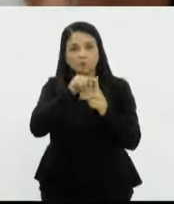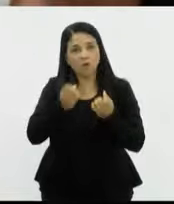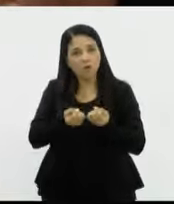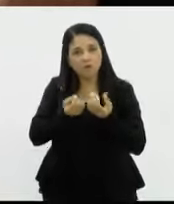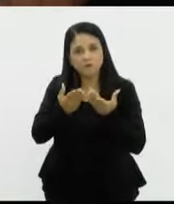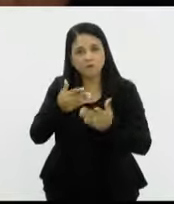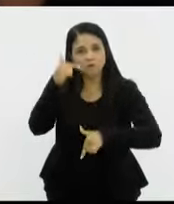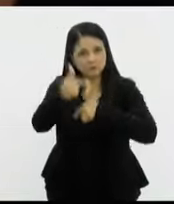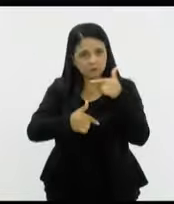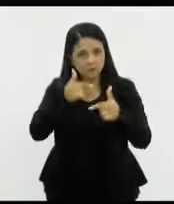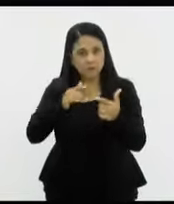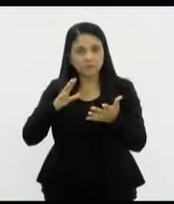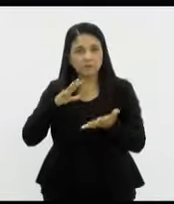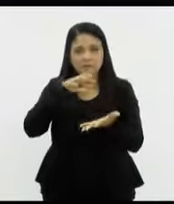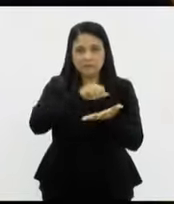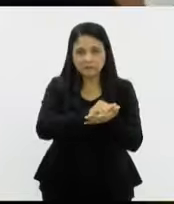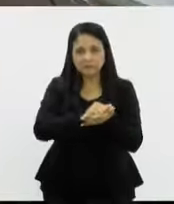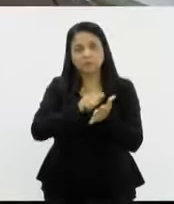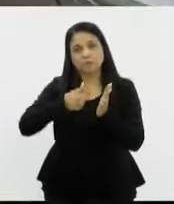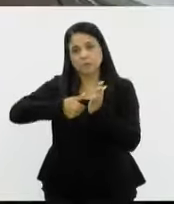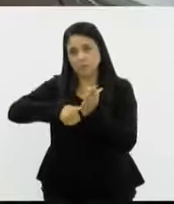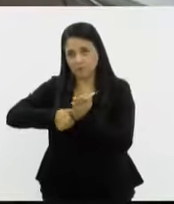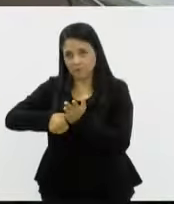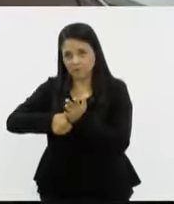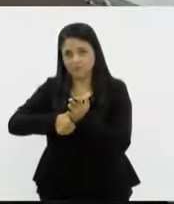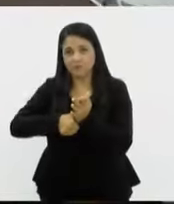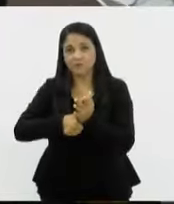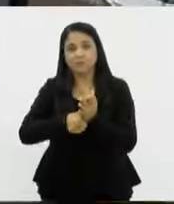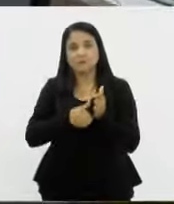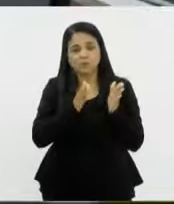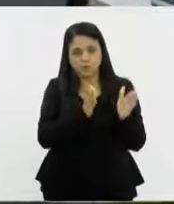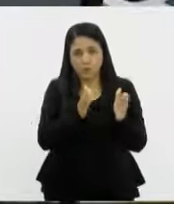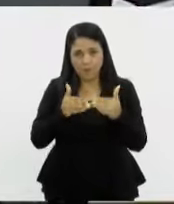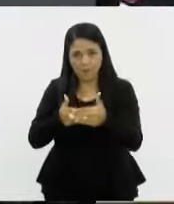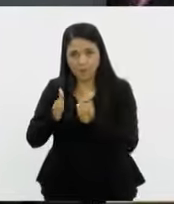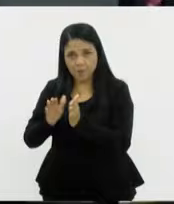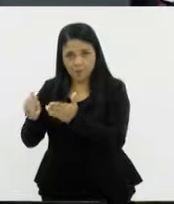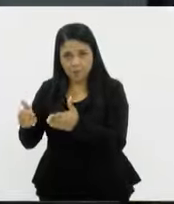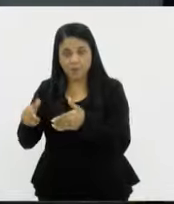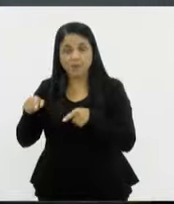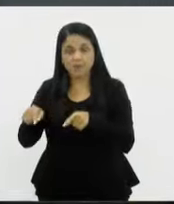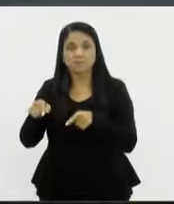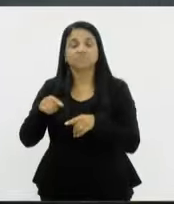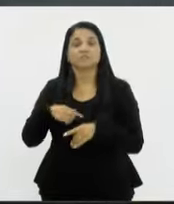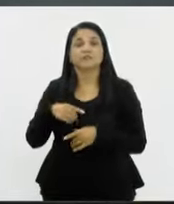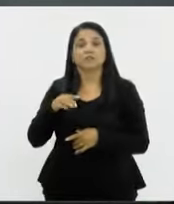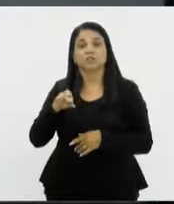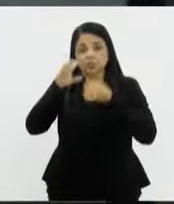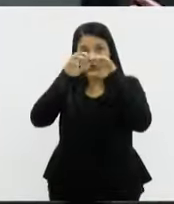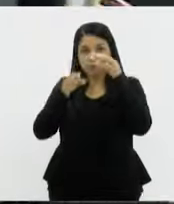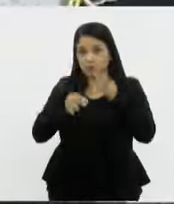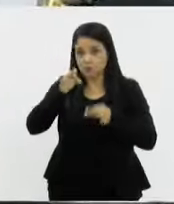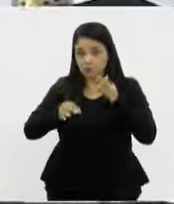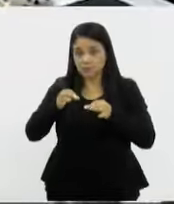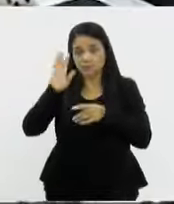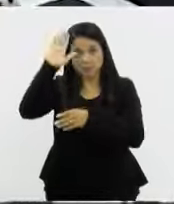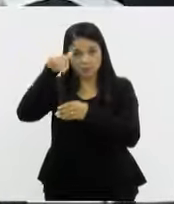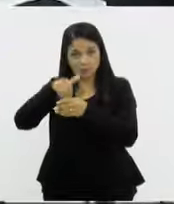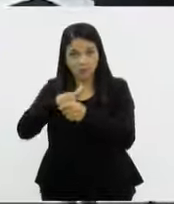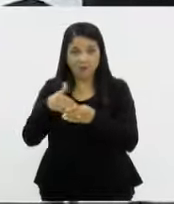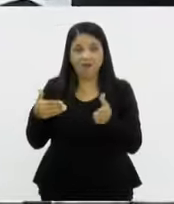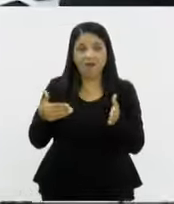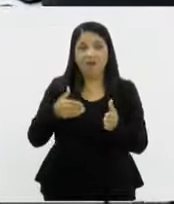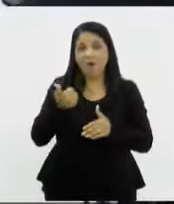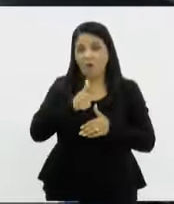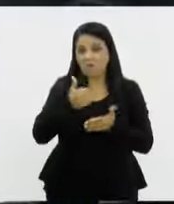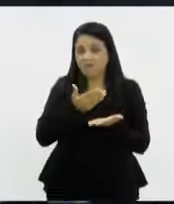do serviço de cadastramento biométrico. Os guichês de atendimento itinerante da Justiça Eleitoral funcionam das 11 da manhã às